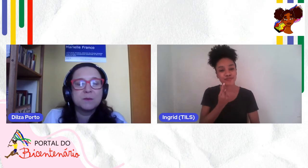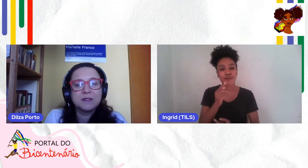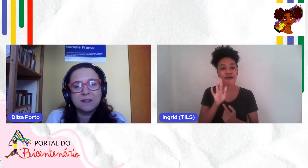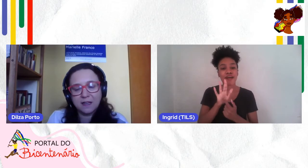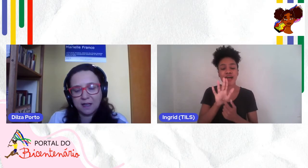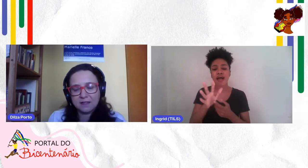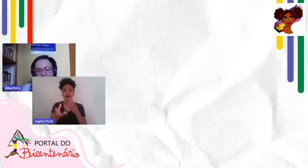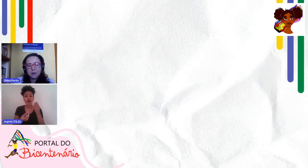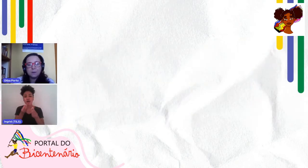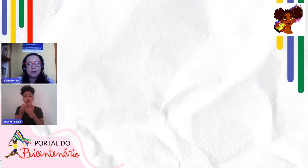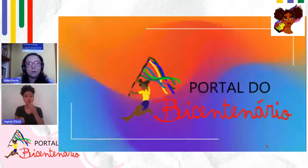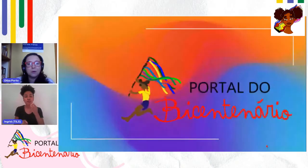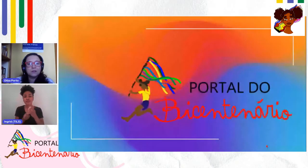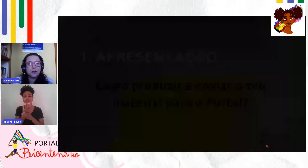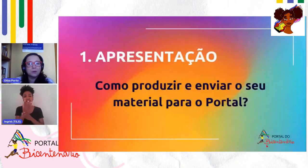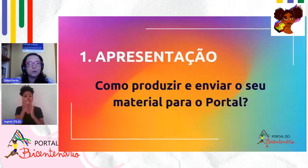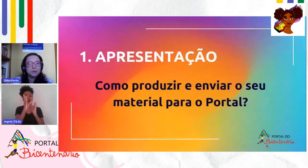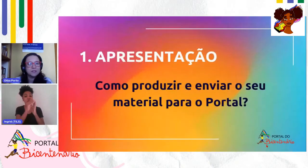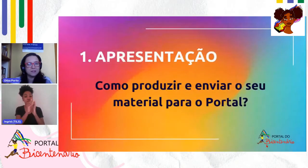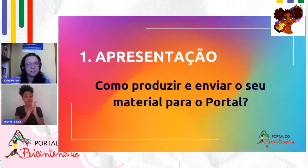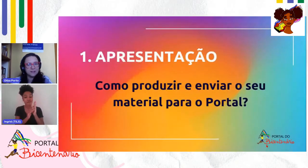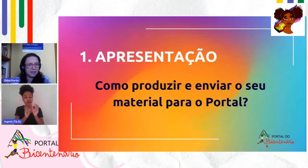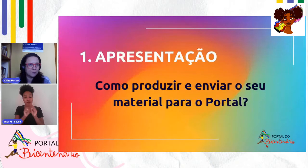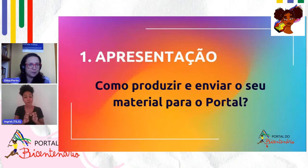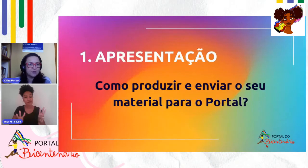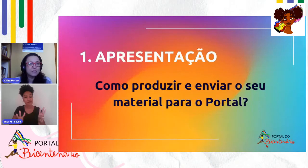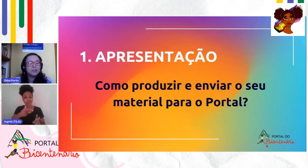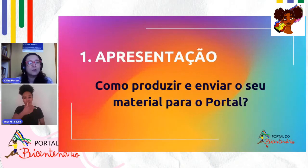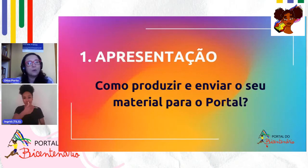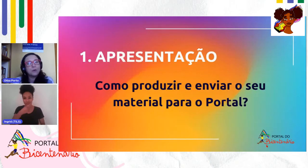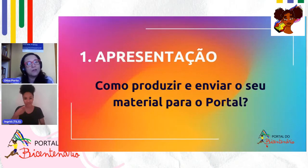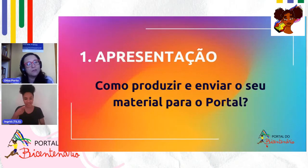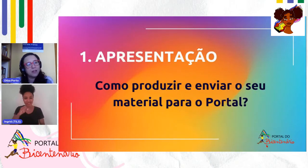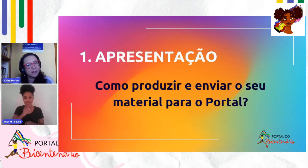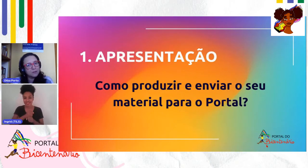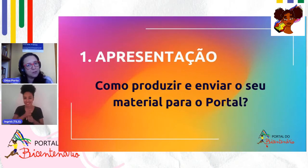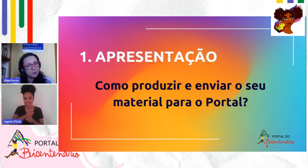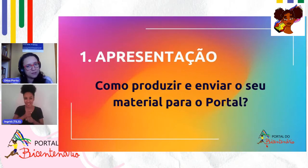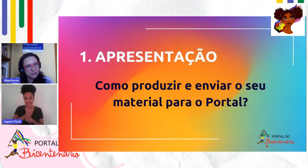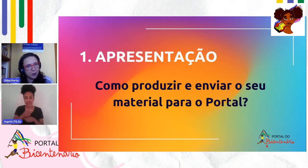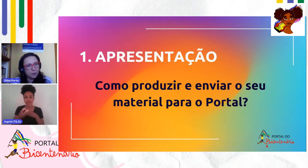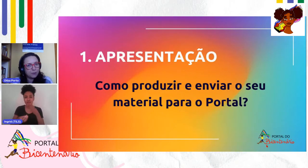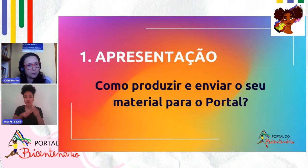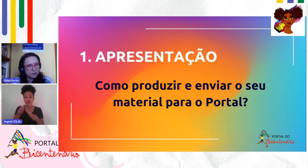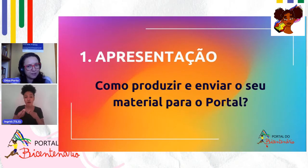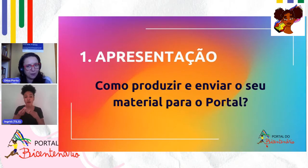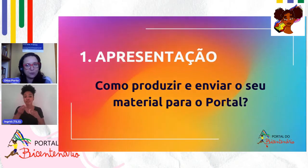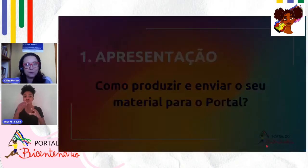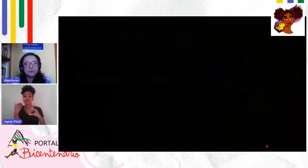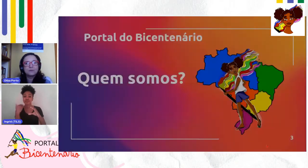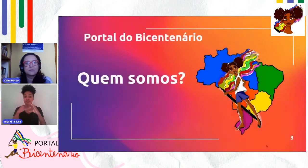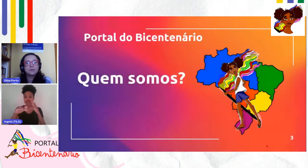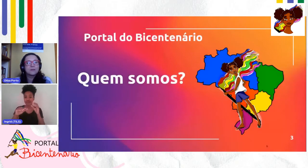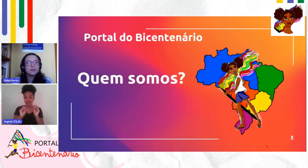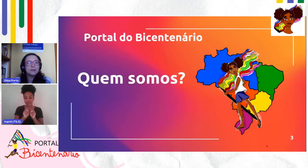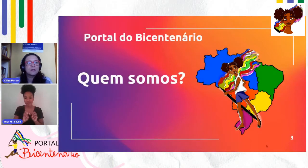produzir materiais para o portal do bicentenário e como enviar o seu material para o portal.